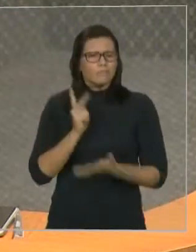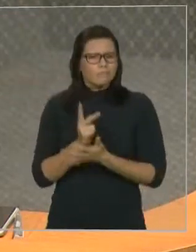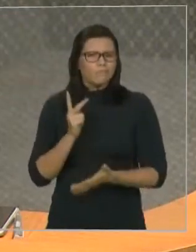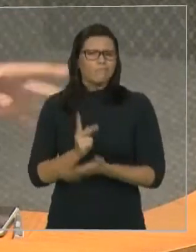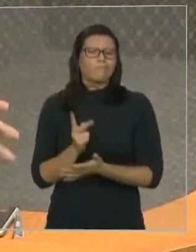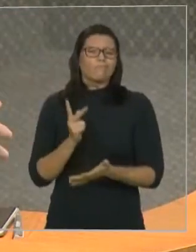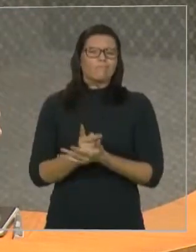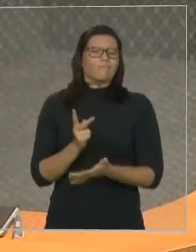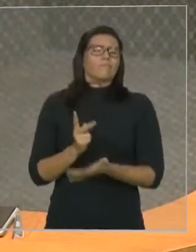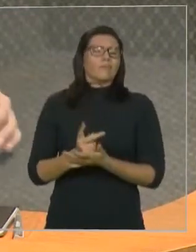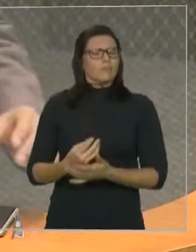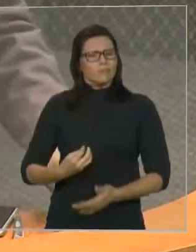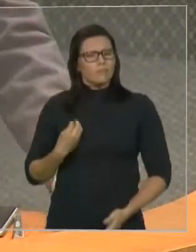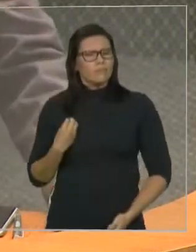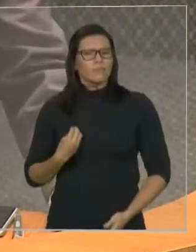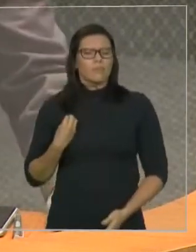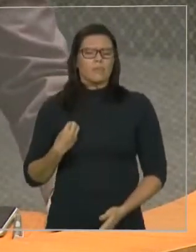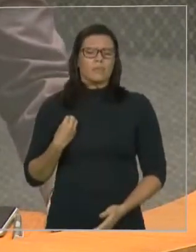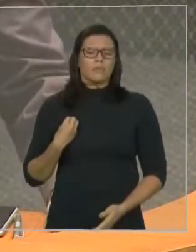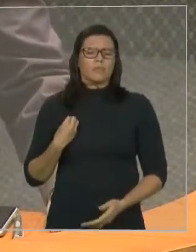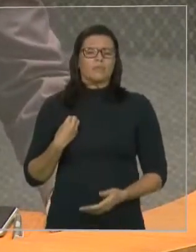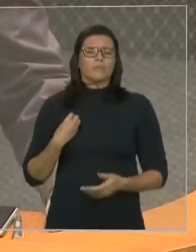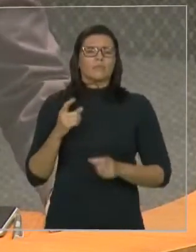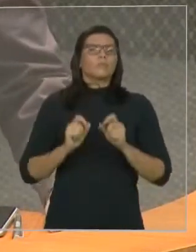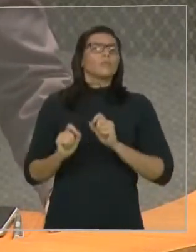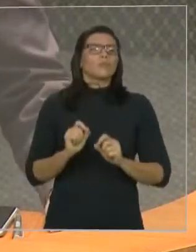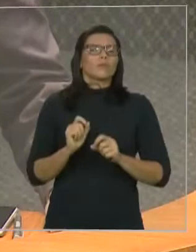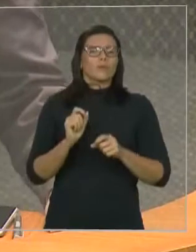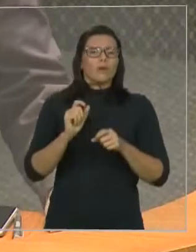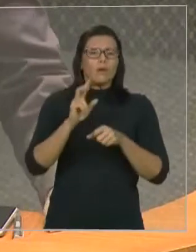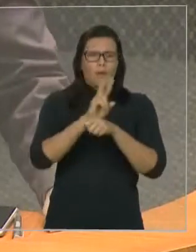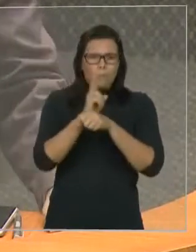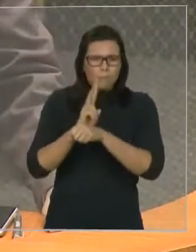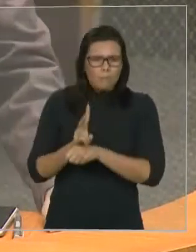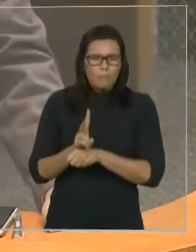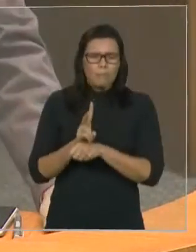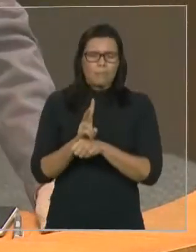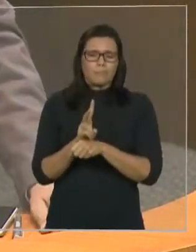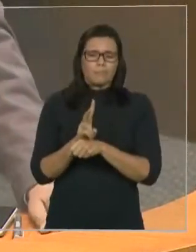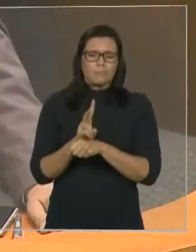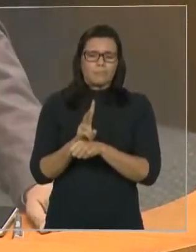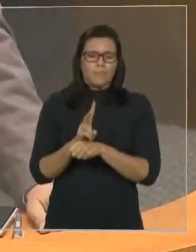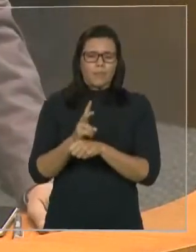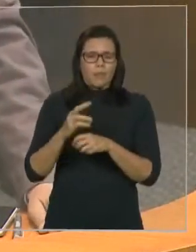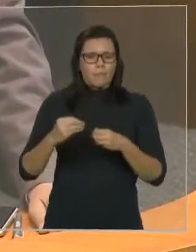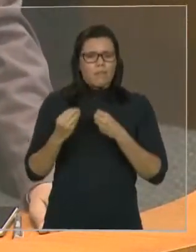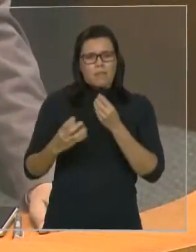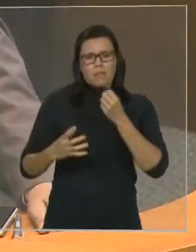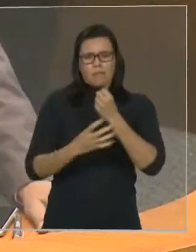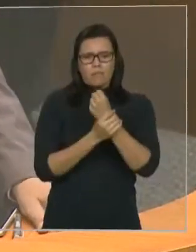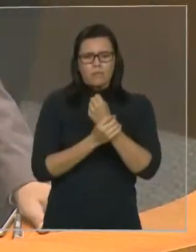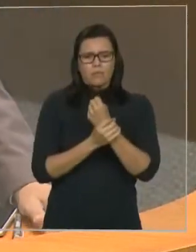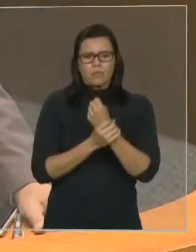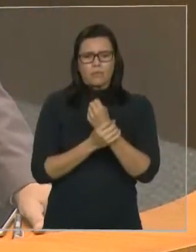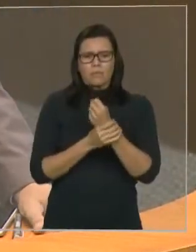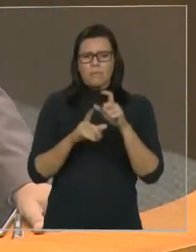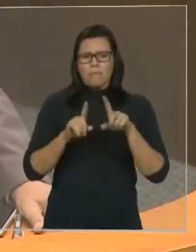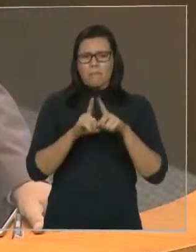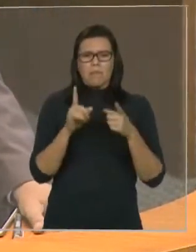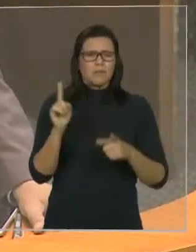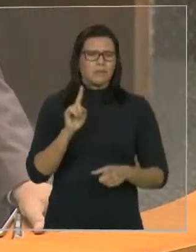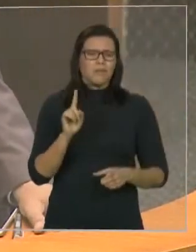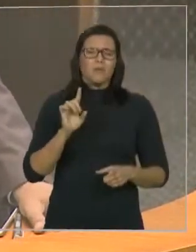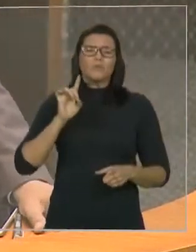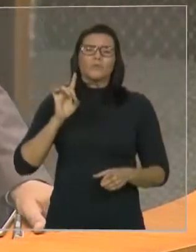oferecer proteção e não para criar um embaraço a mais para se tentar caracterizar ou